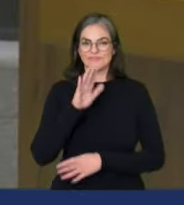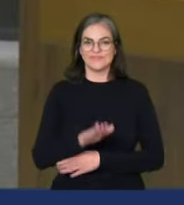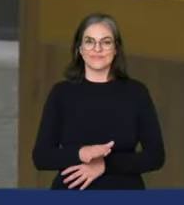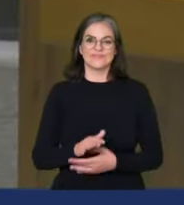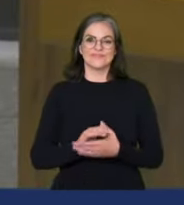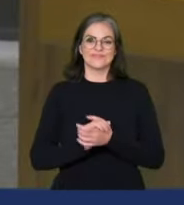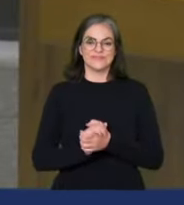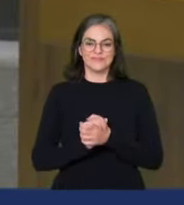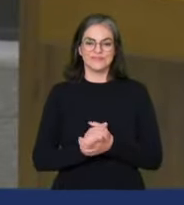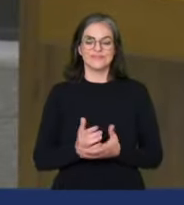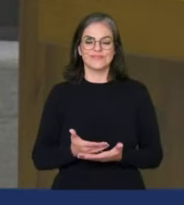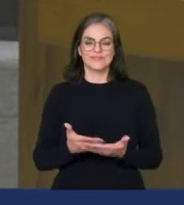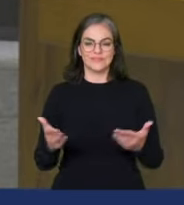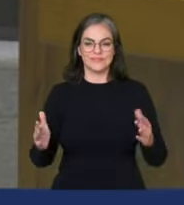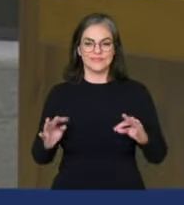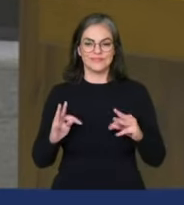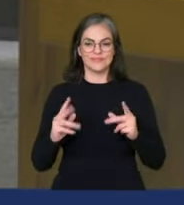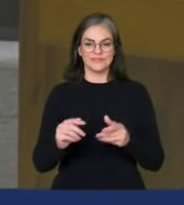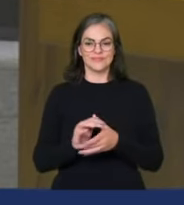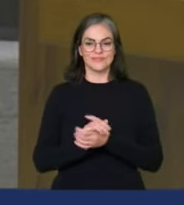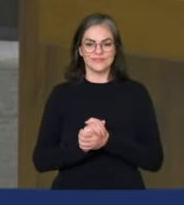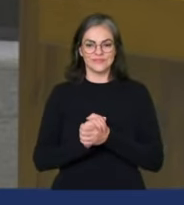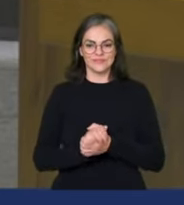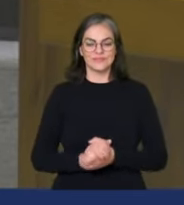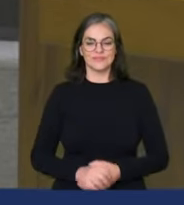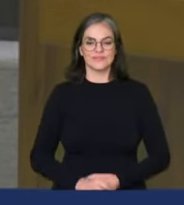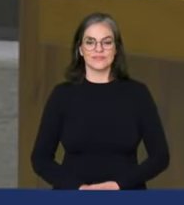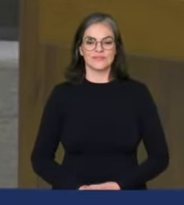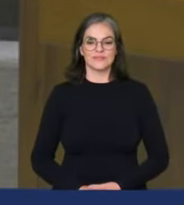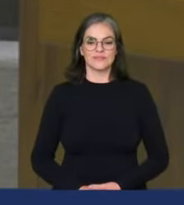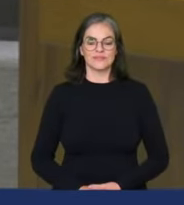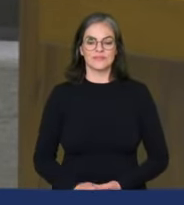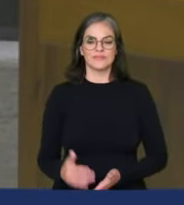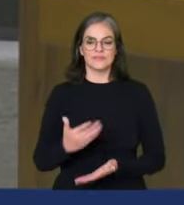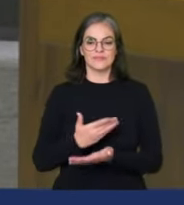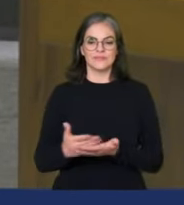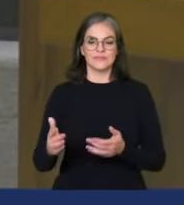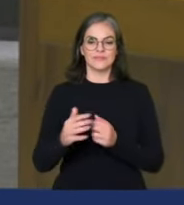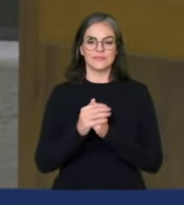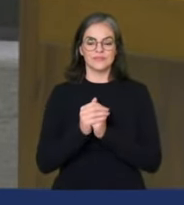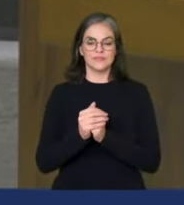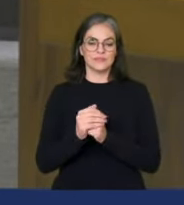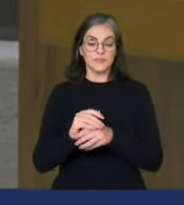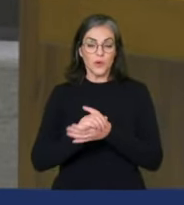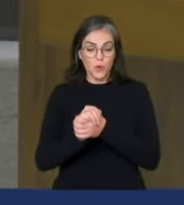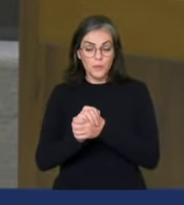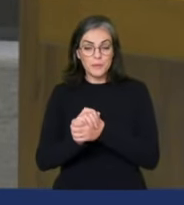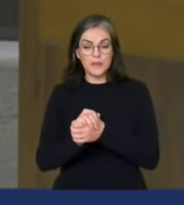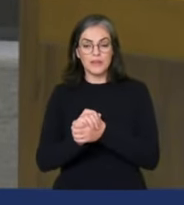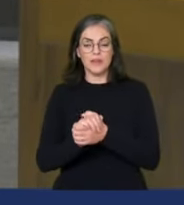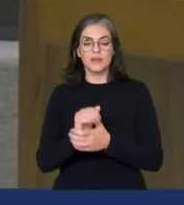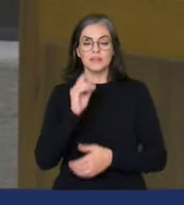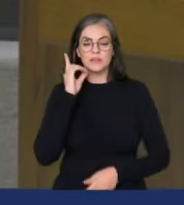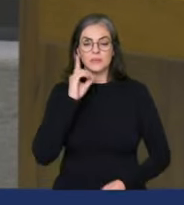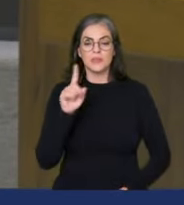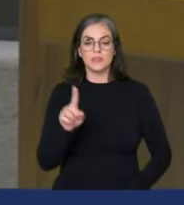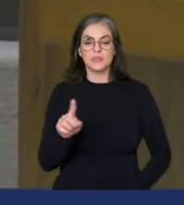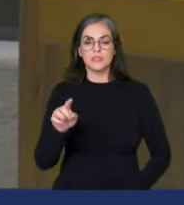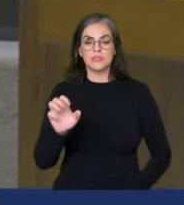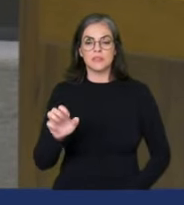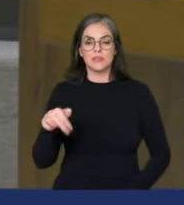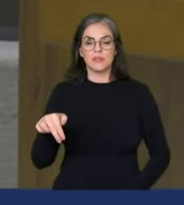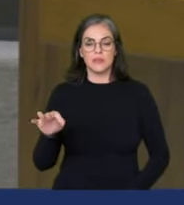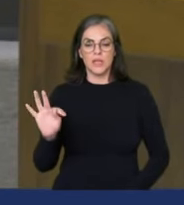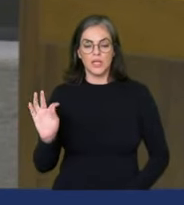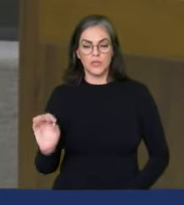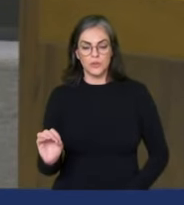Boa tarde a todos e todas. Inicialmente, cumprimentar o deputado Zé Neto e parabenizar pela iniciativa